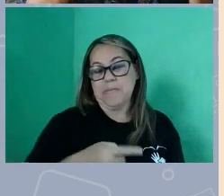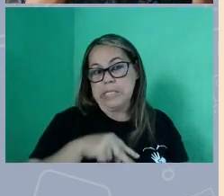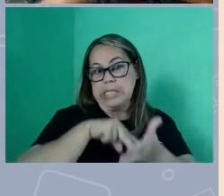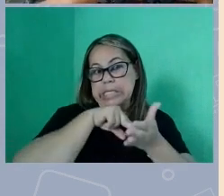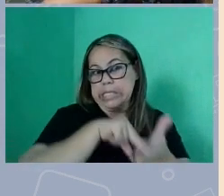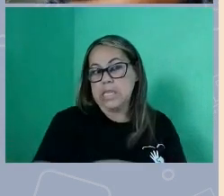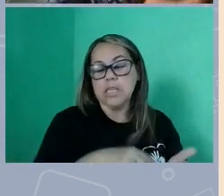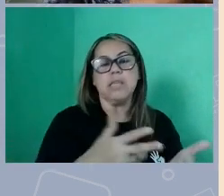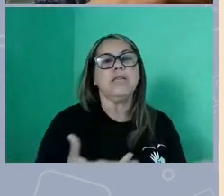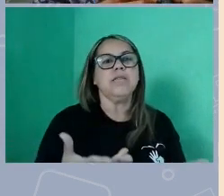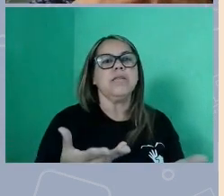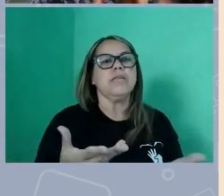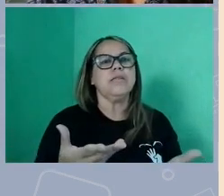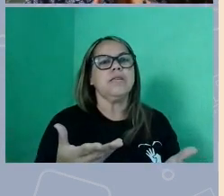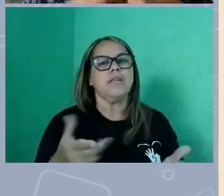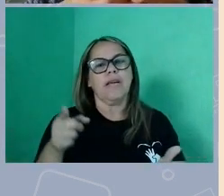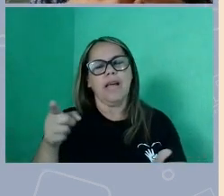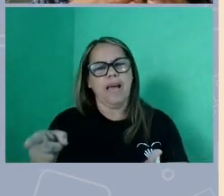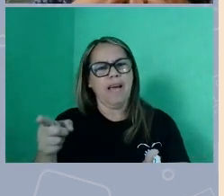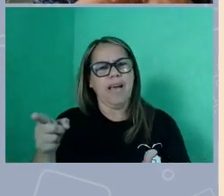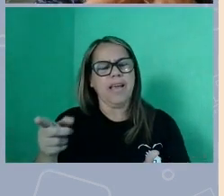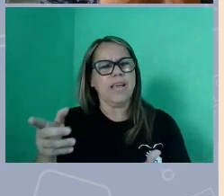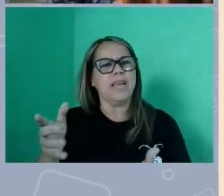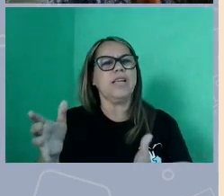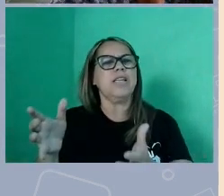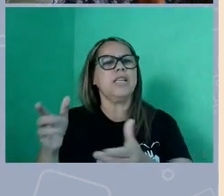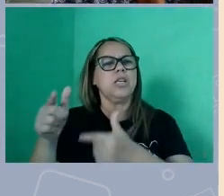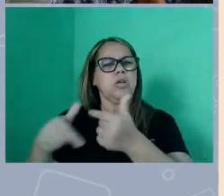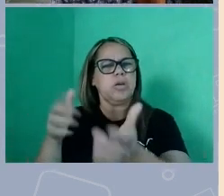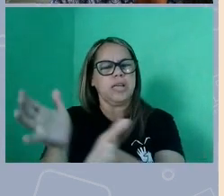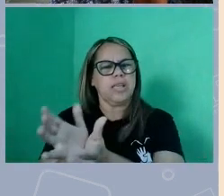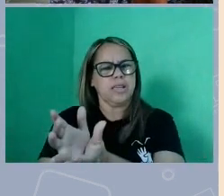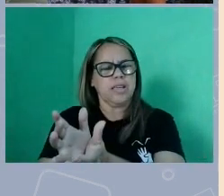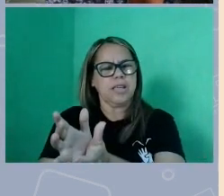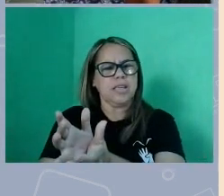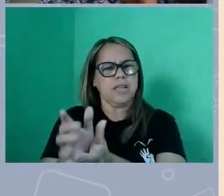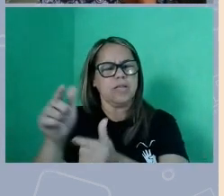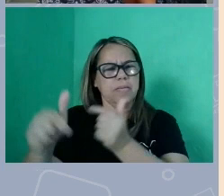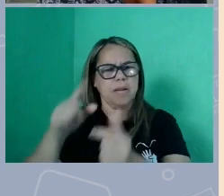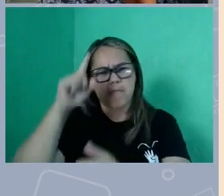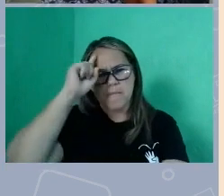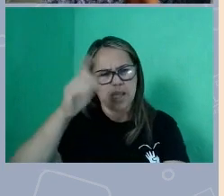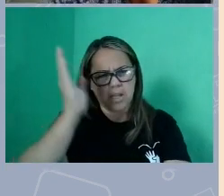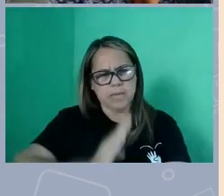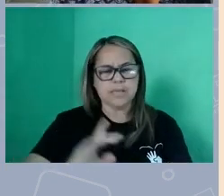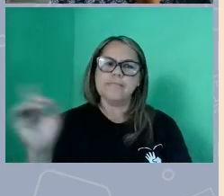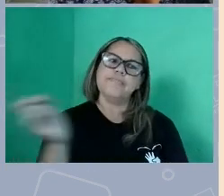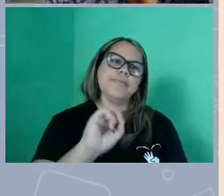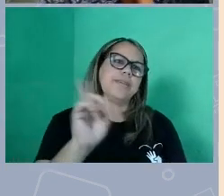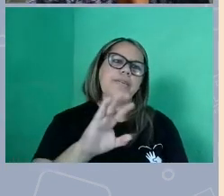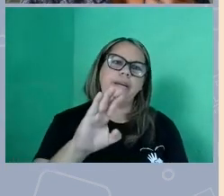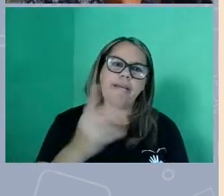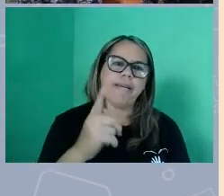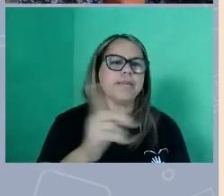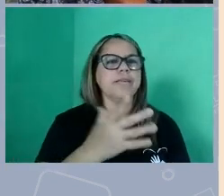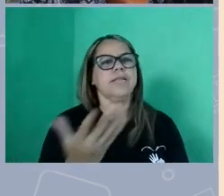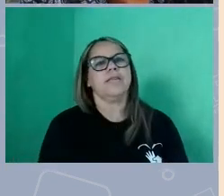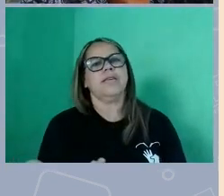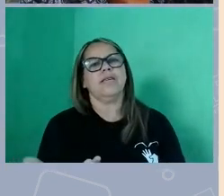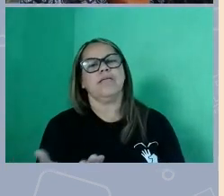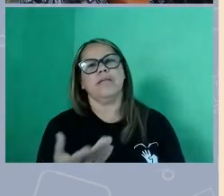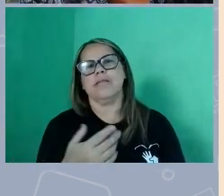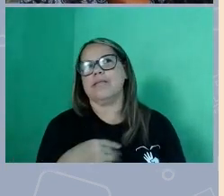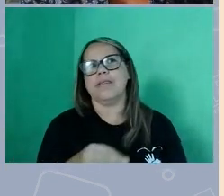o proletariado é que manda no Brasil não gente não mesmo e a gente está longe